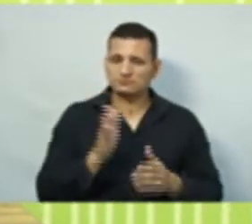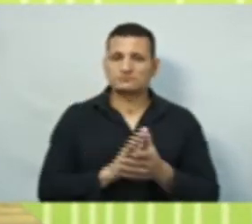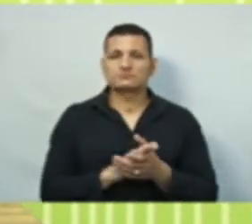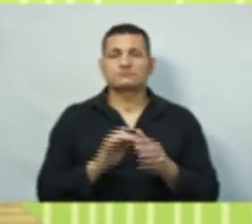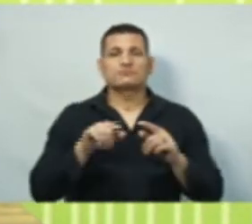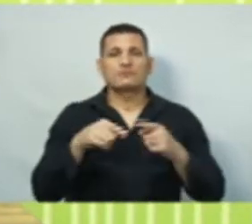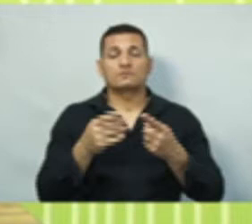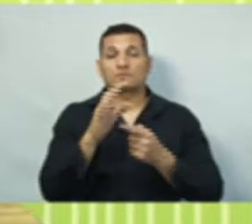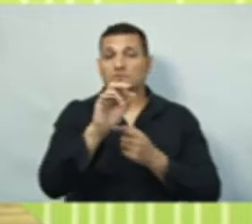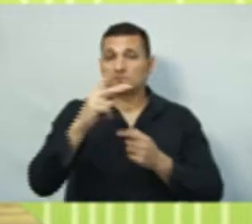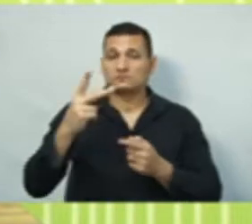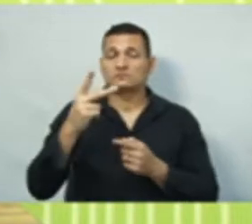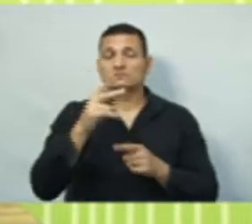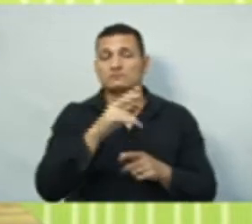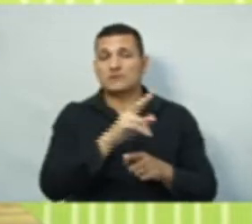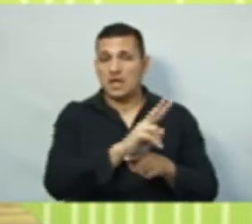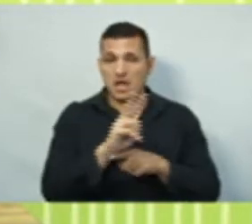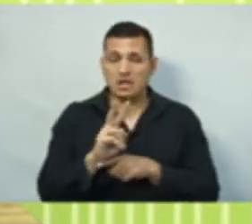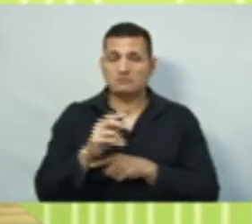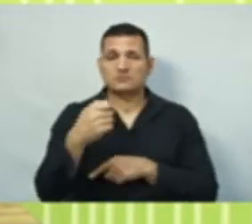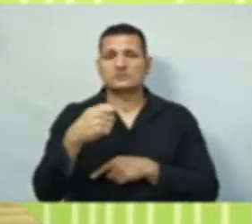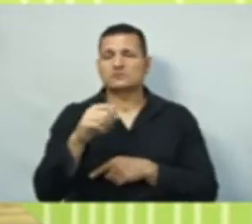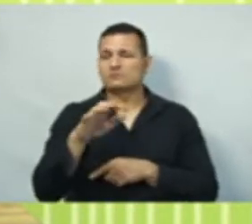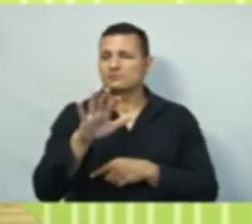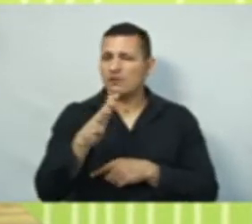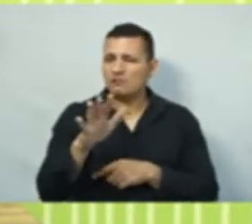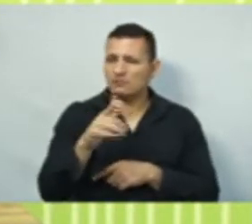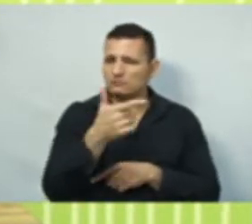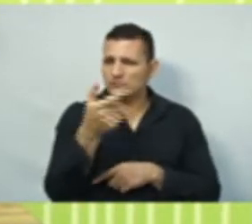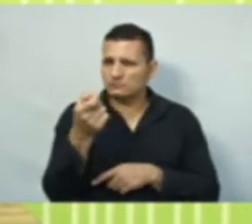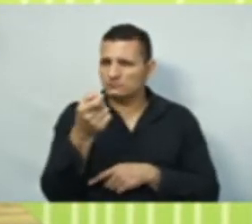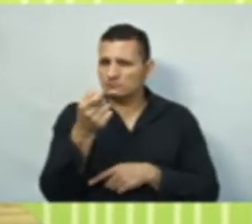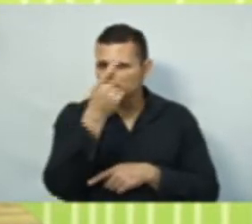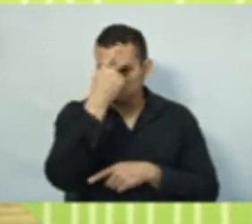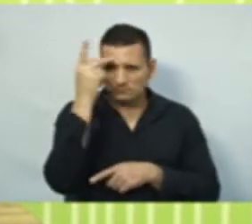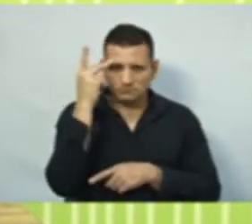a cooperativa de crédito deve ter no mínimo 20 pessoas.